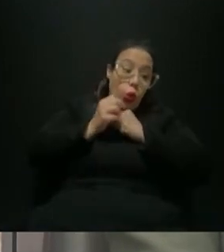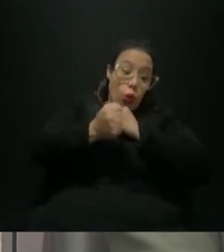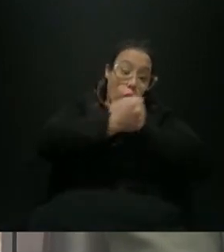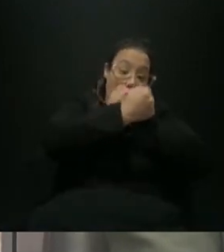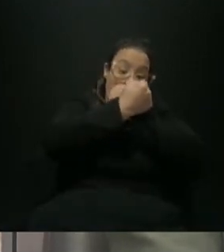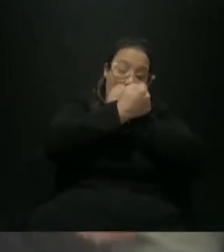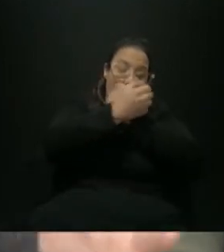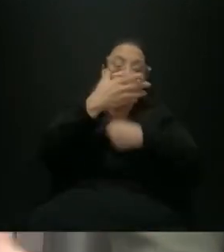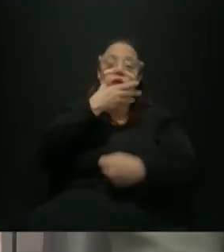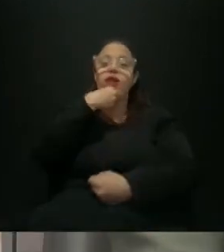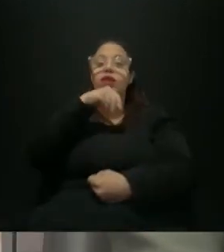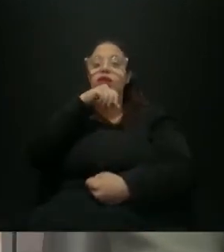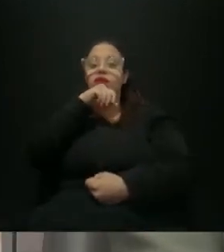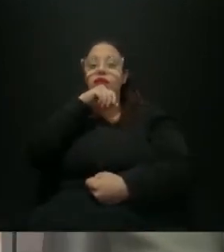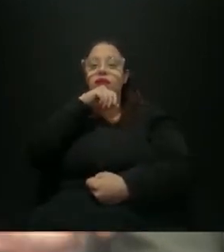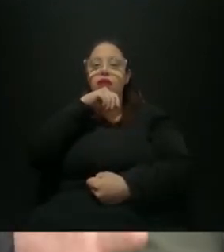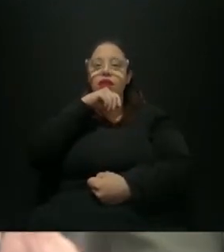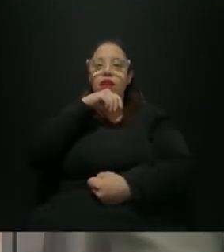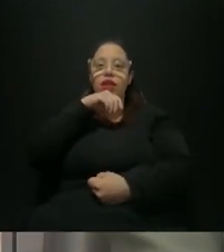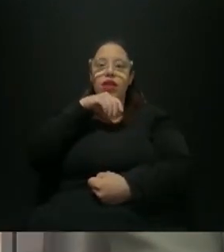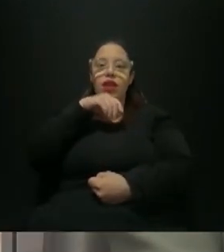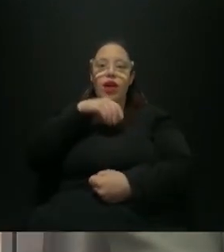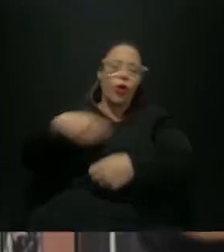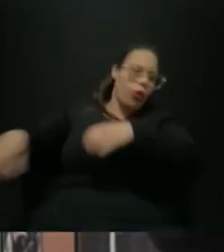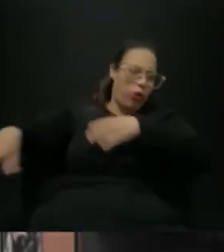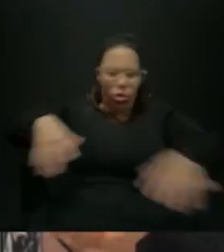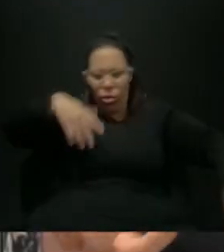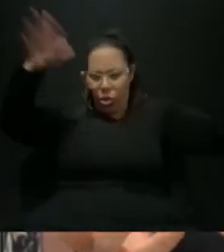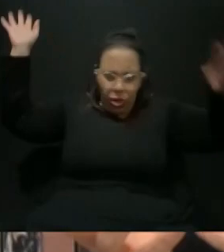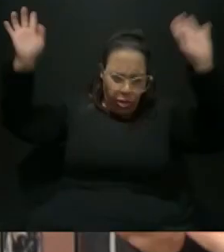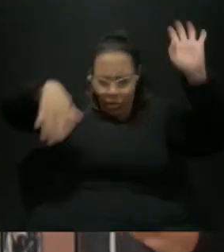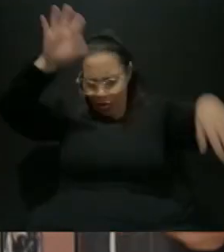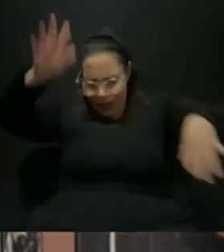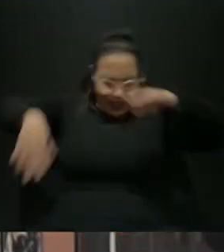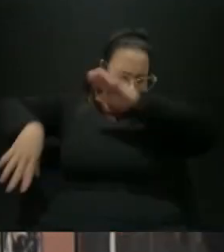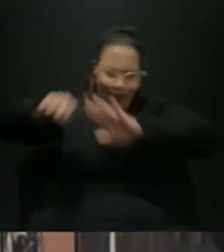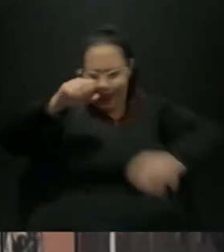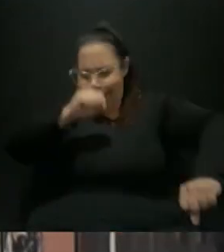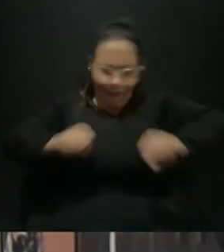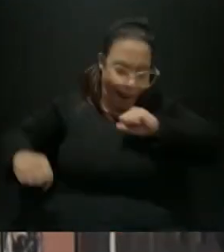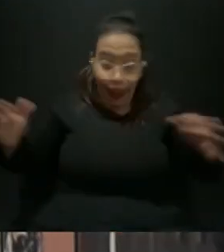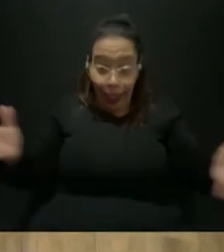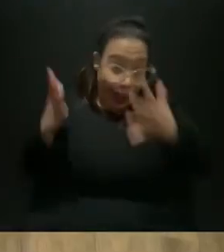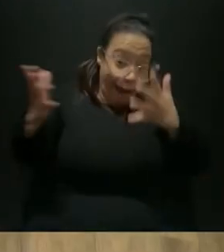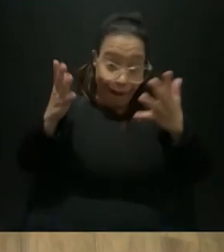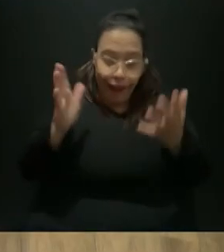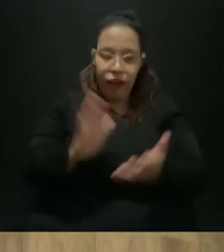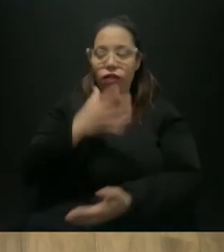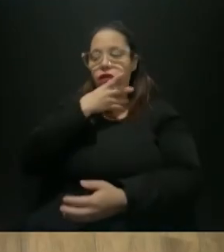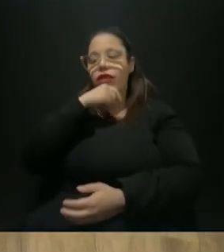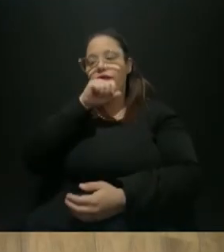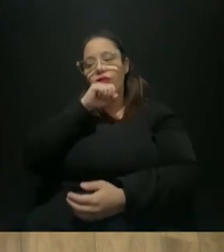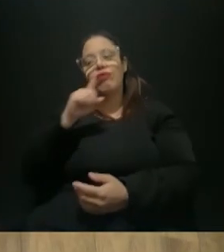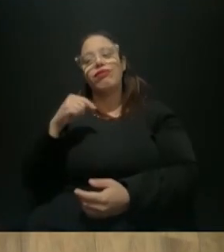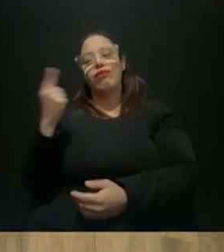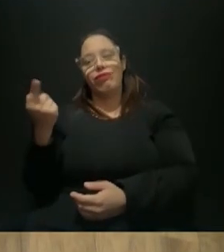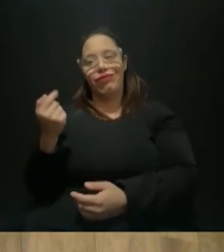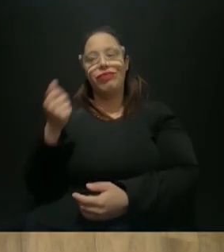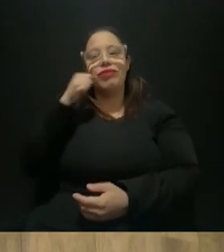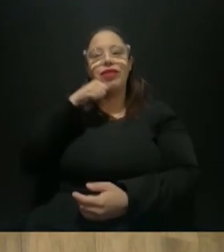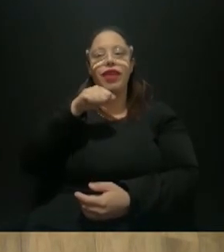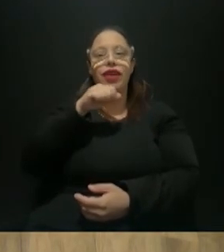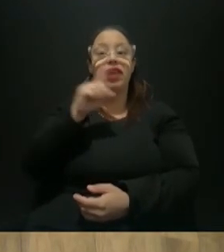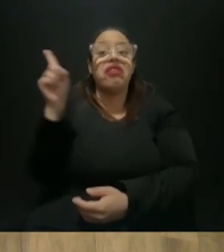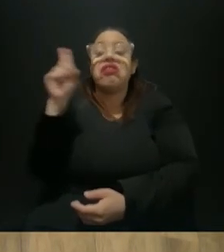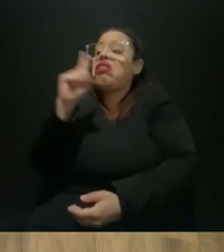a criança desbrave e voe, que incentiva. Então, muitas vezes, as mães não deixam o pai ser pai.